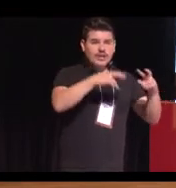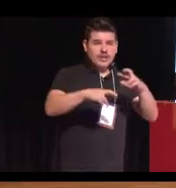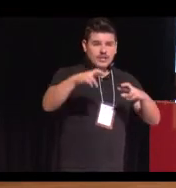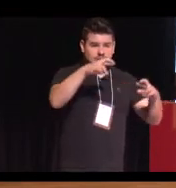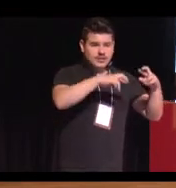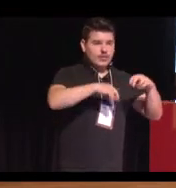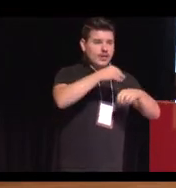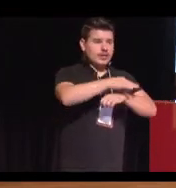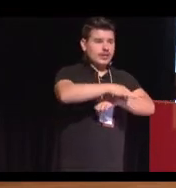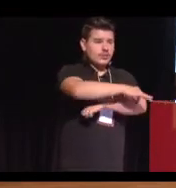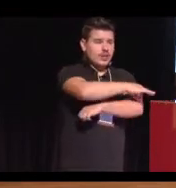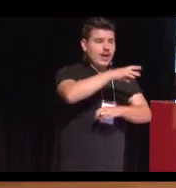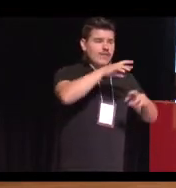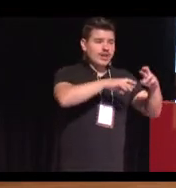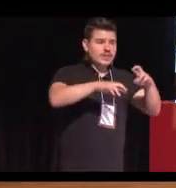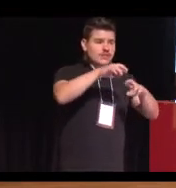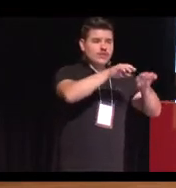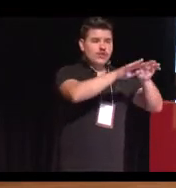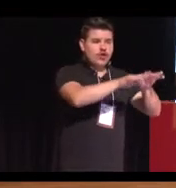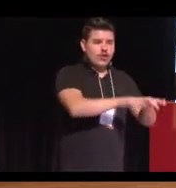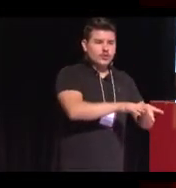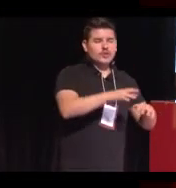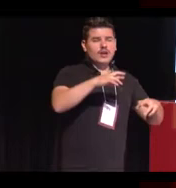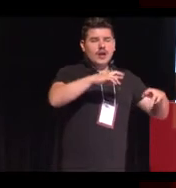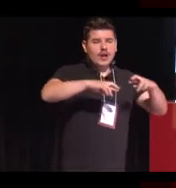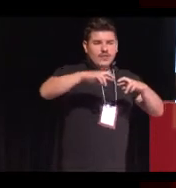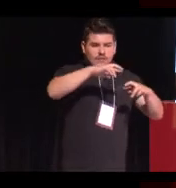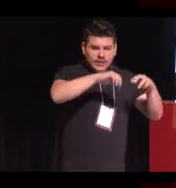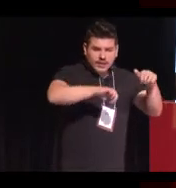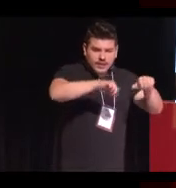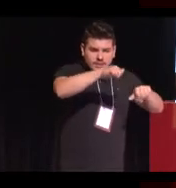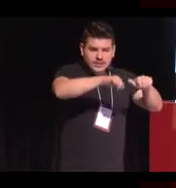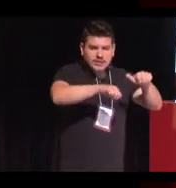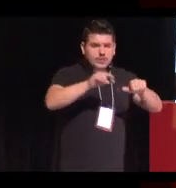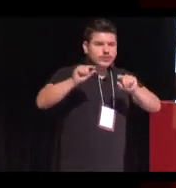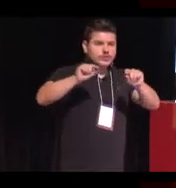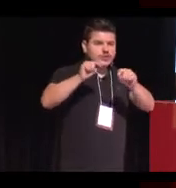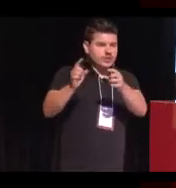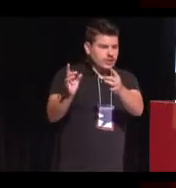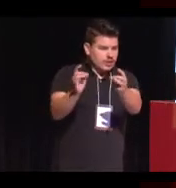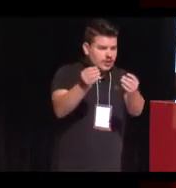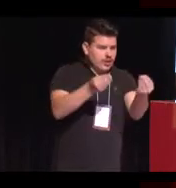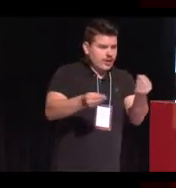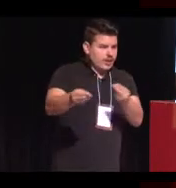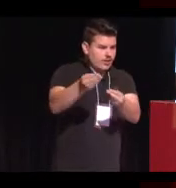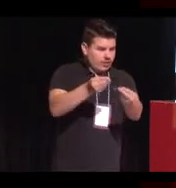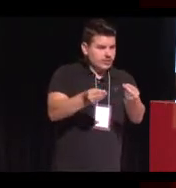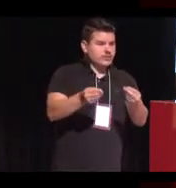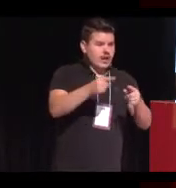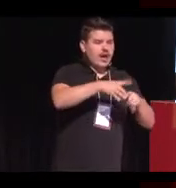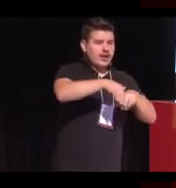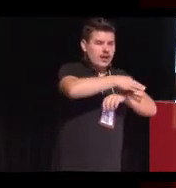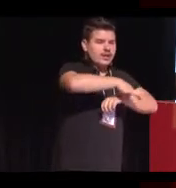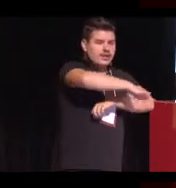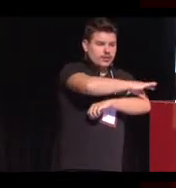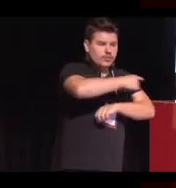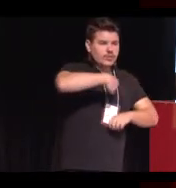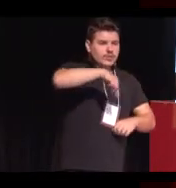avaliação de código e uma avaliação de negócio. Dentro do aspecto de avaliação de arquitetura, a gente